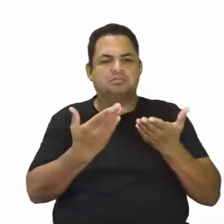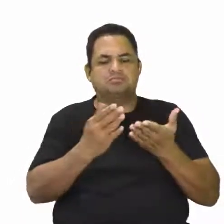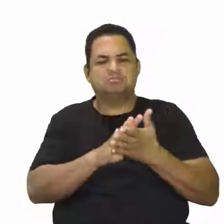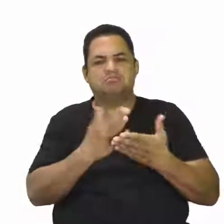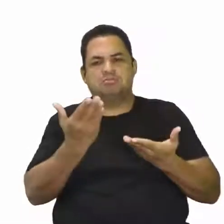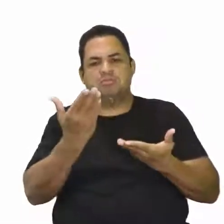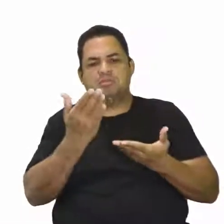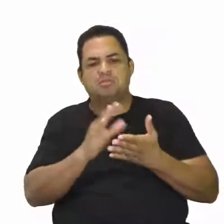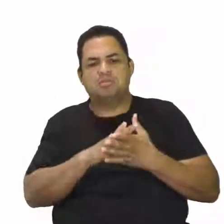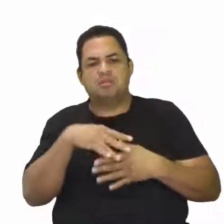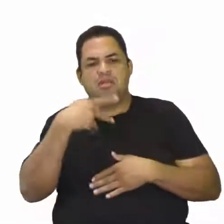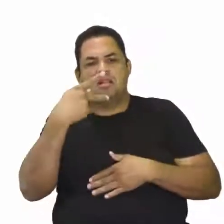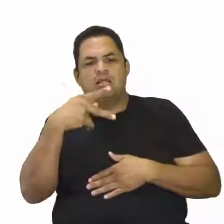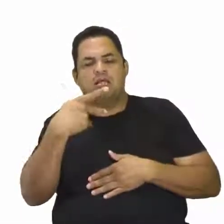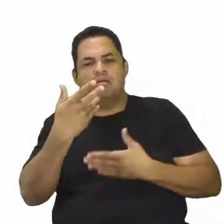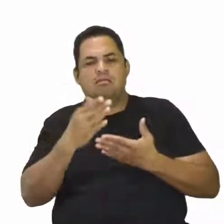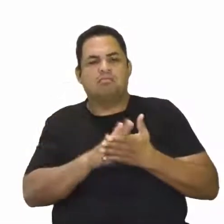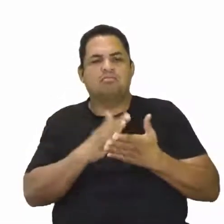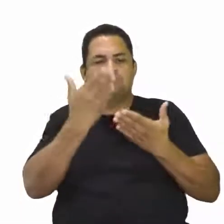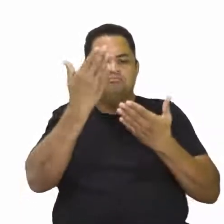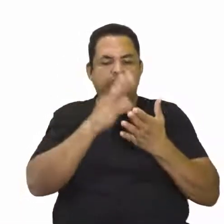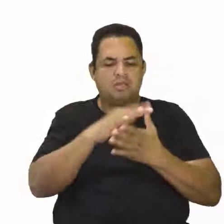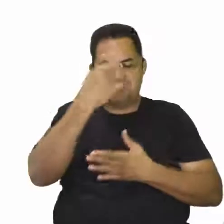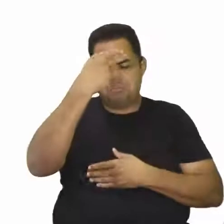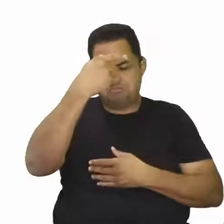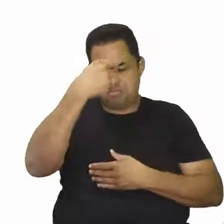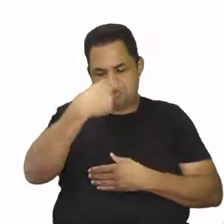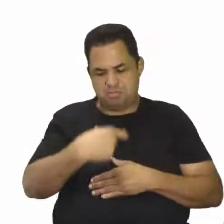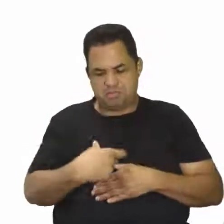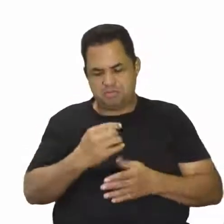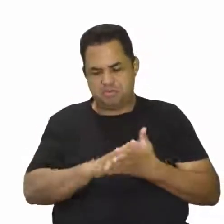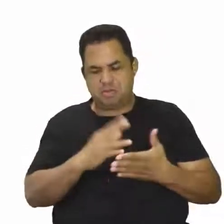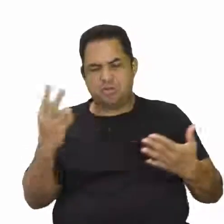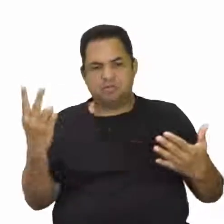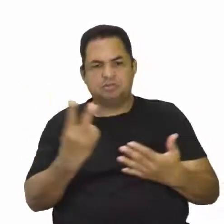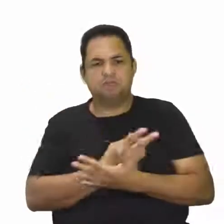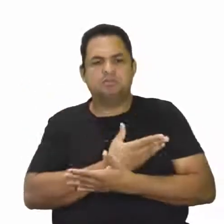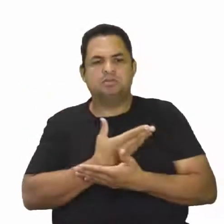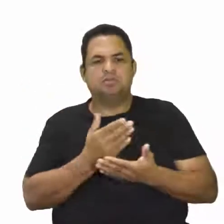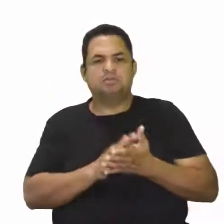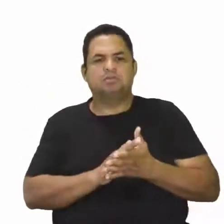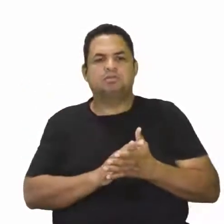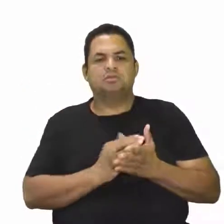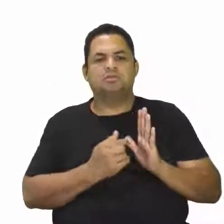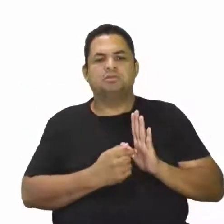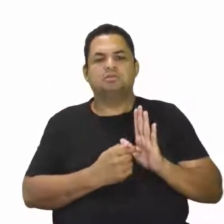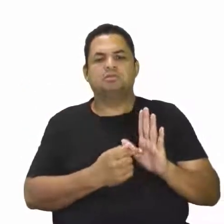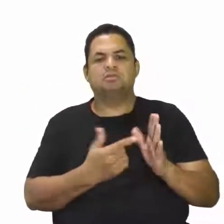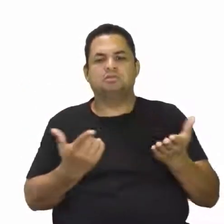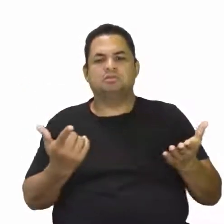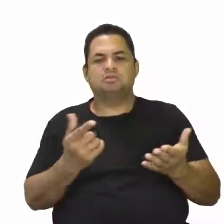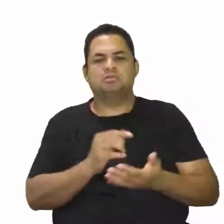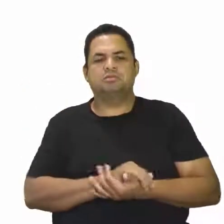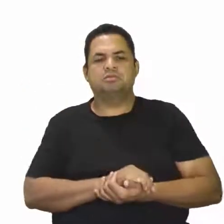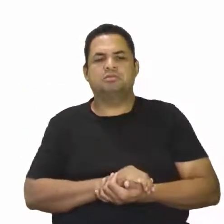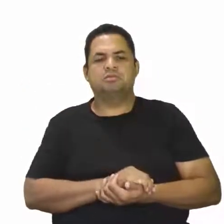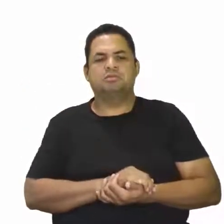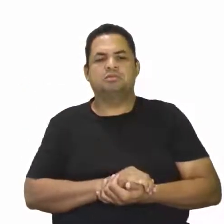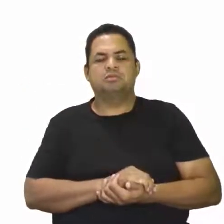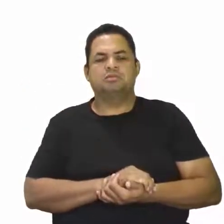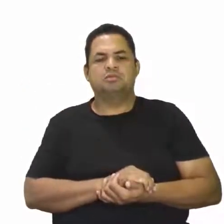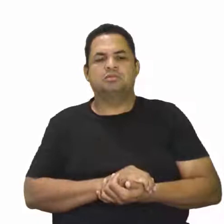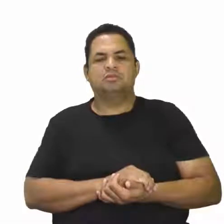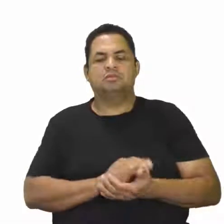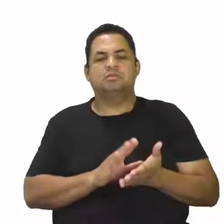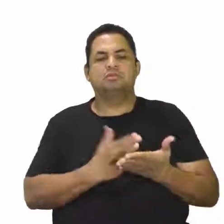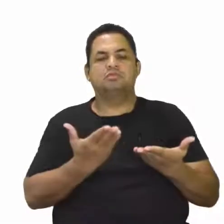de relatar algo, alguém, algum lugar, um acontecimento. Os expositivos, como o nome também já diz, eles